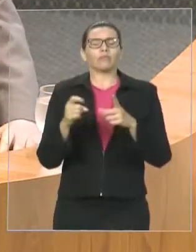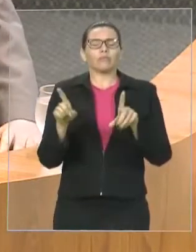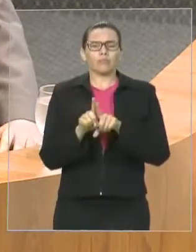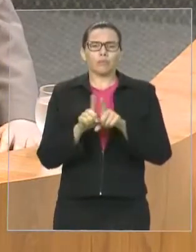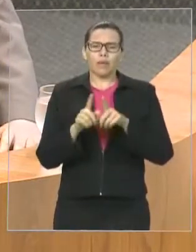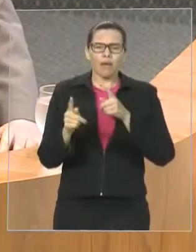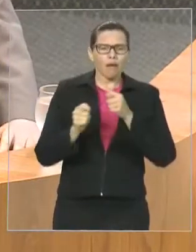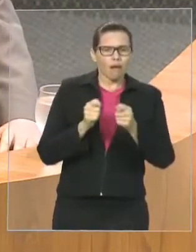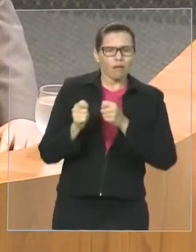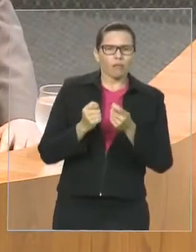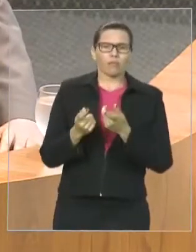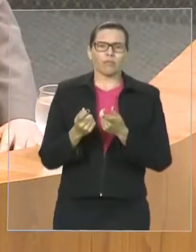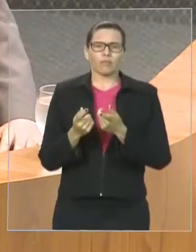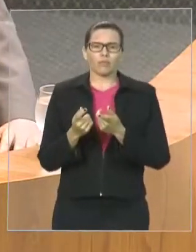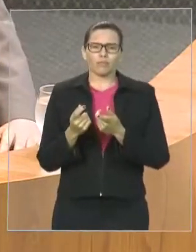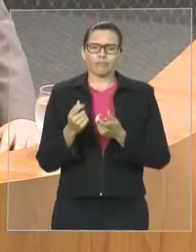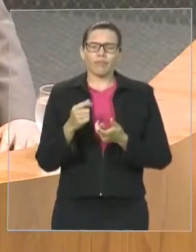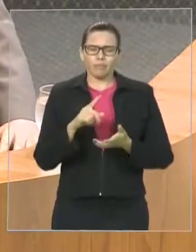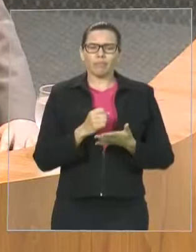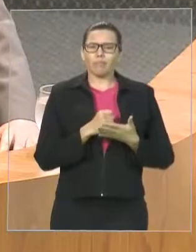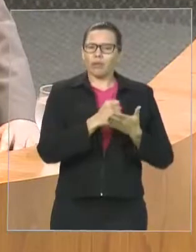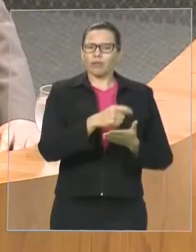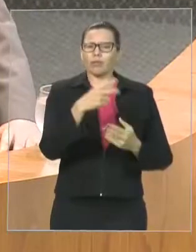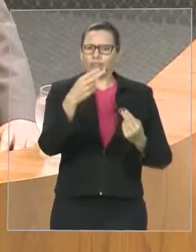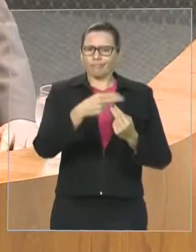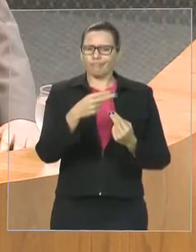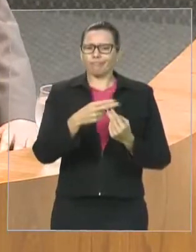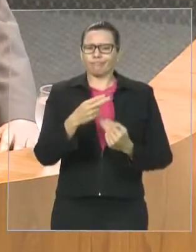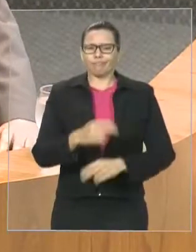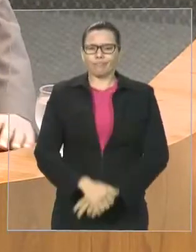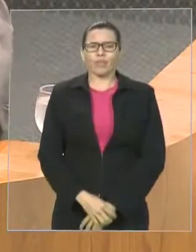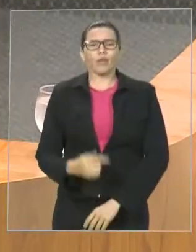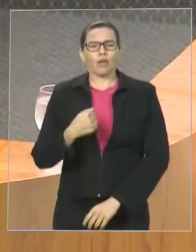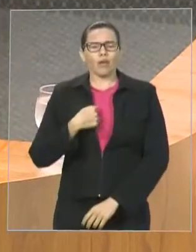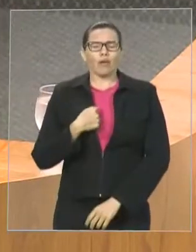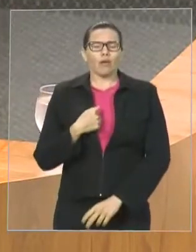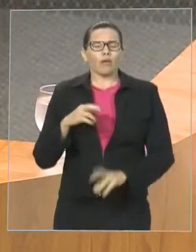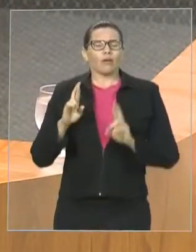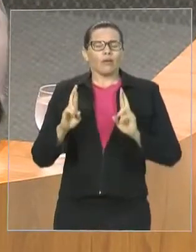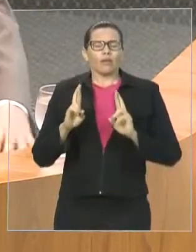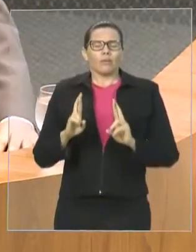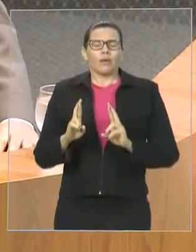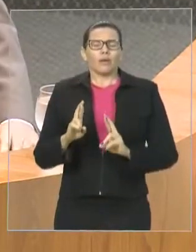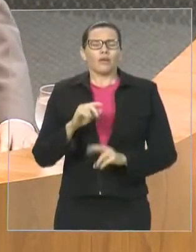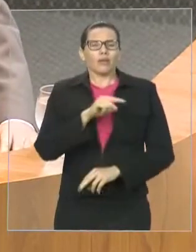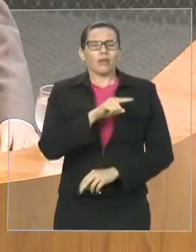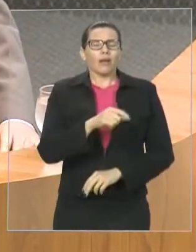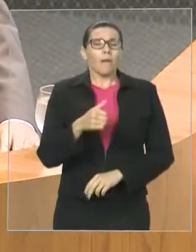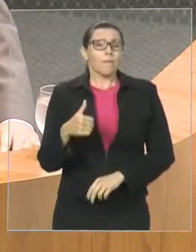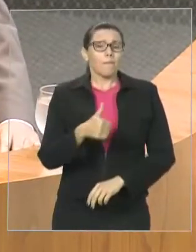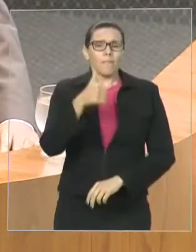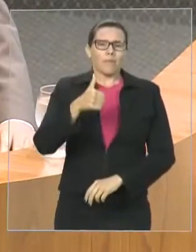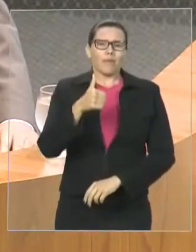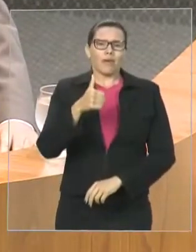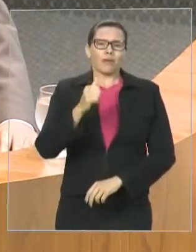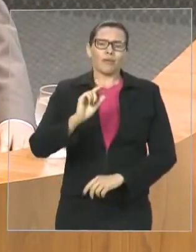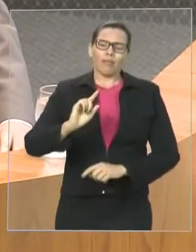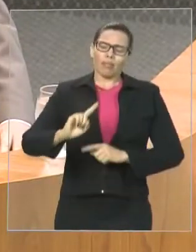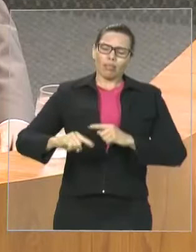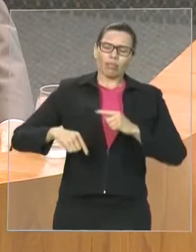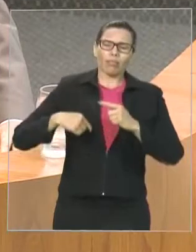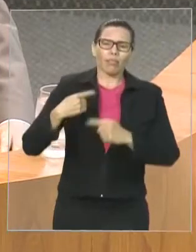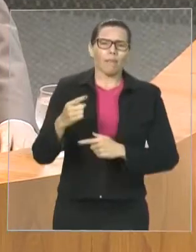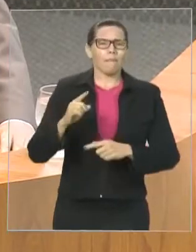mas esperamos que esse festival possa ter longa vida e que possa ser um fator realmente de agregação,